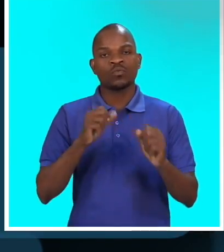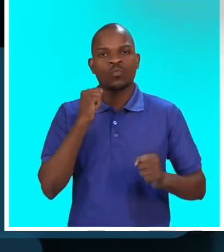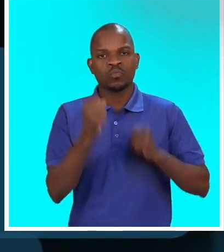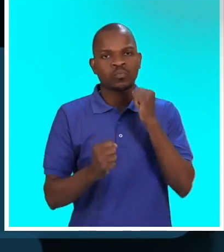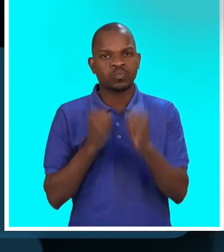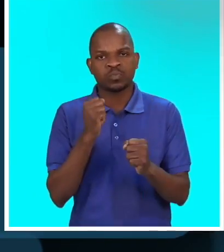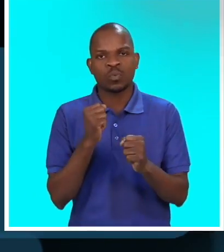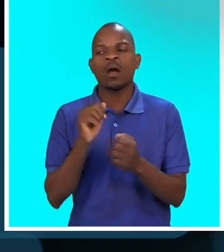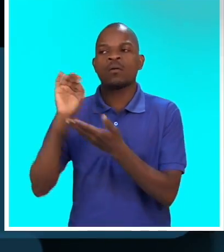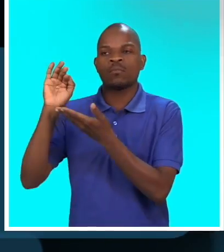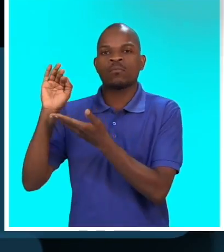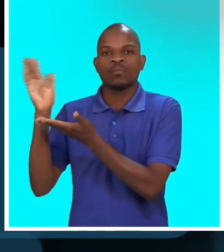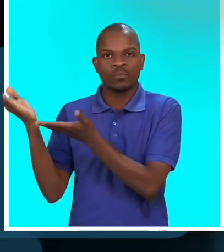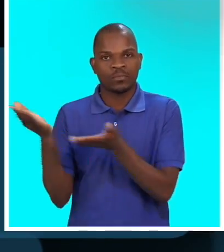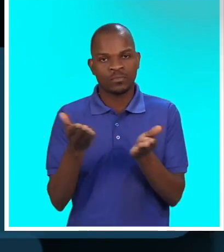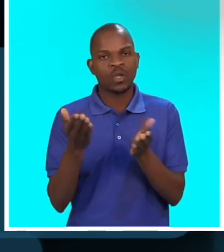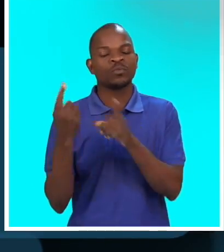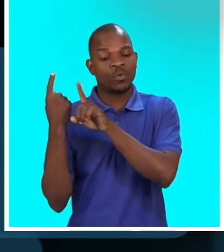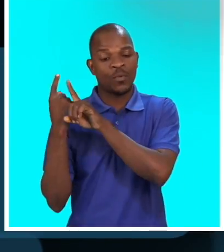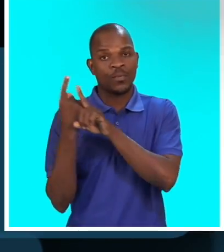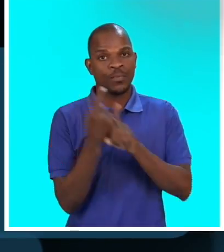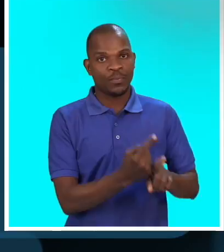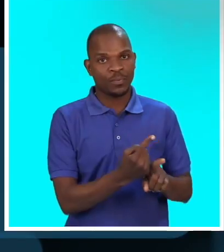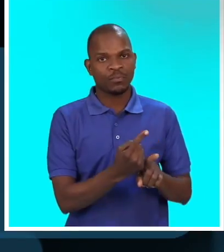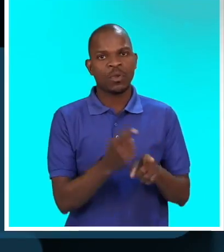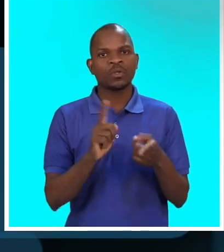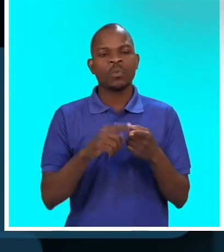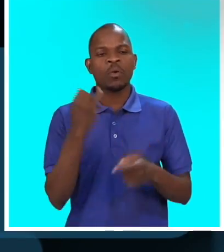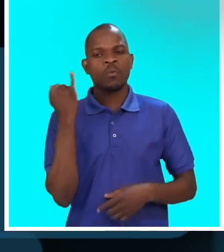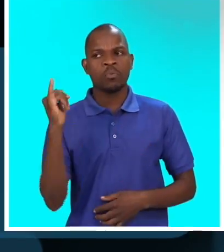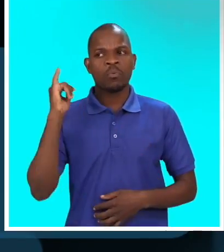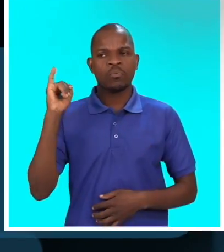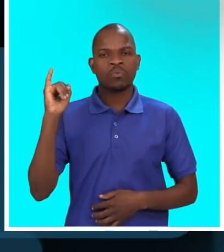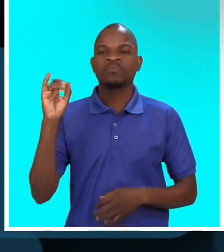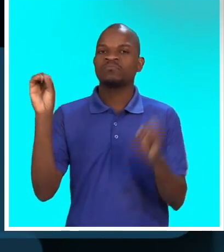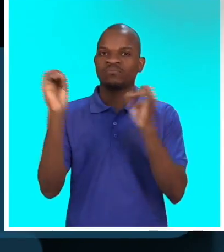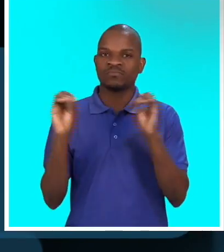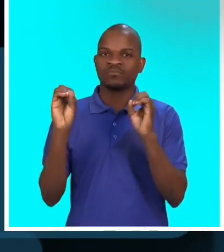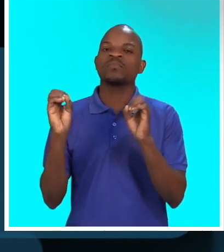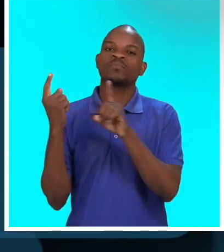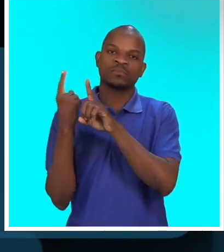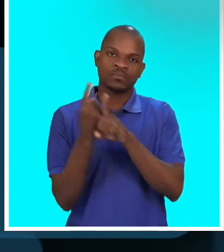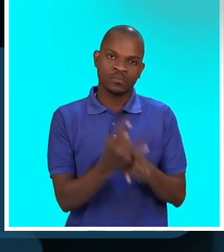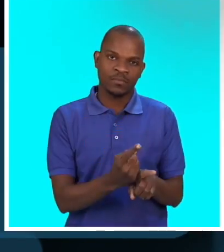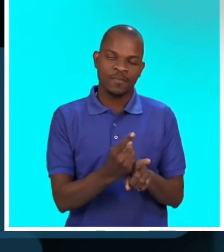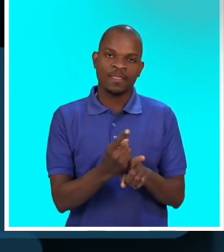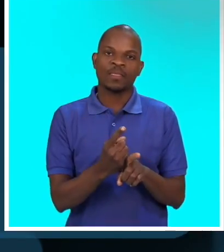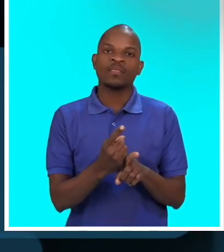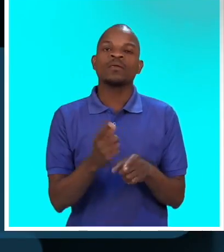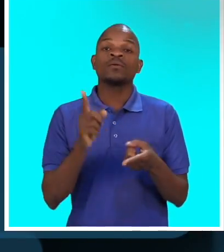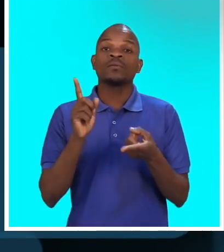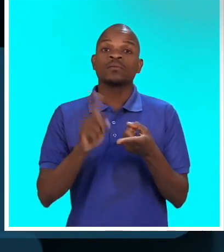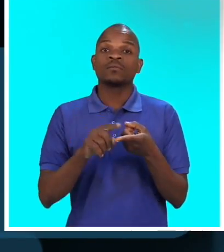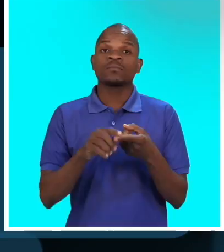quando há atletismo, convocamos, eles vêm aqui. Nunca nos recusou.